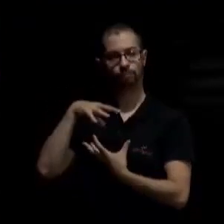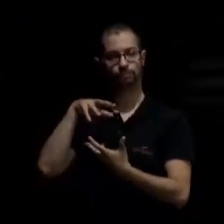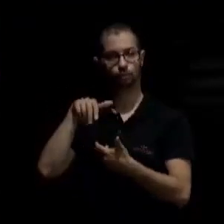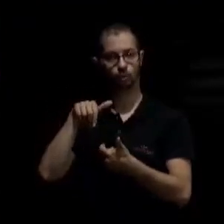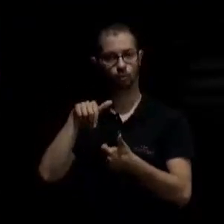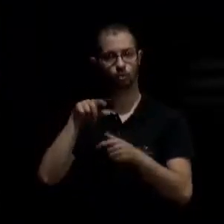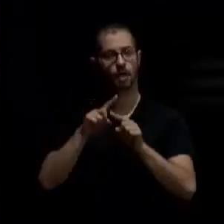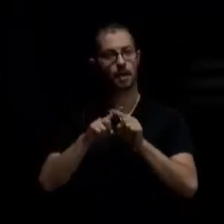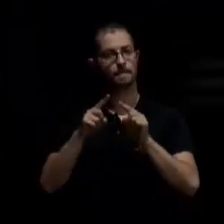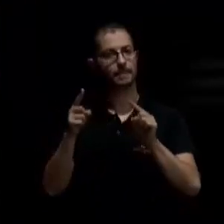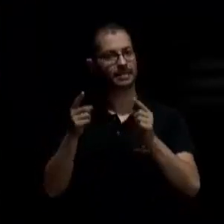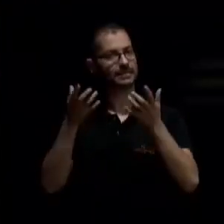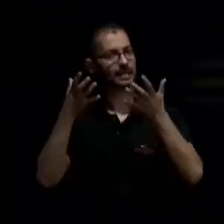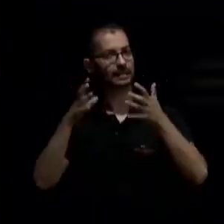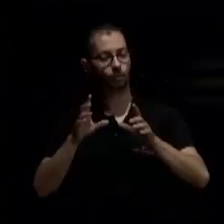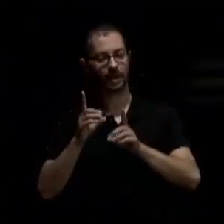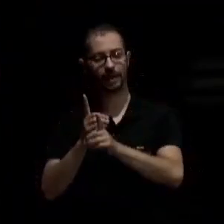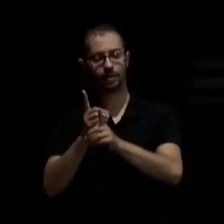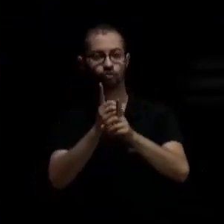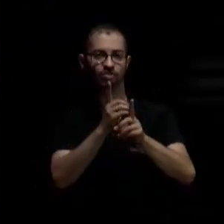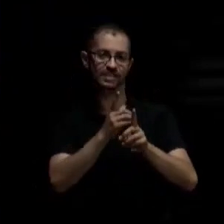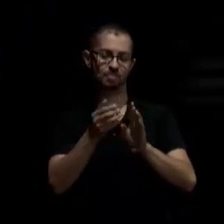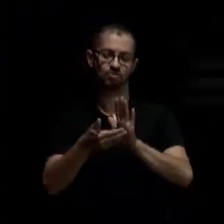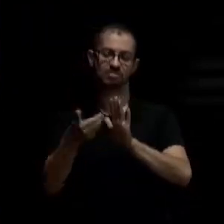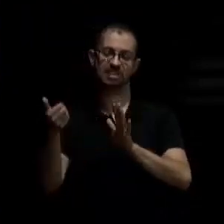Mas ele não quer que os seus discípulos saiam do mundo.